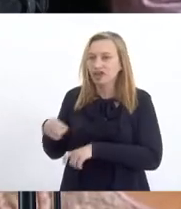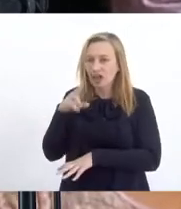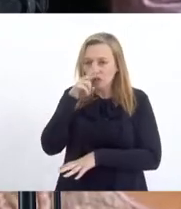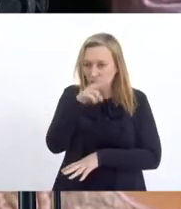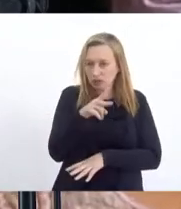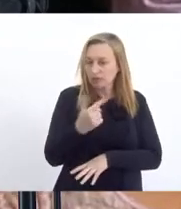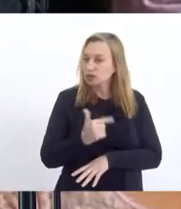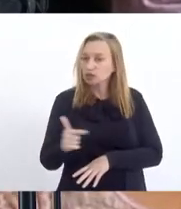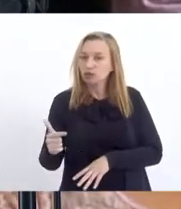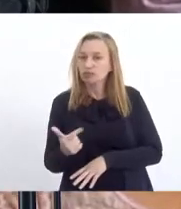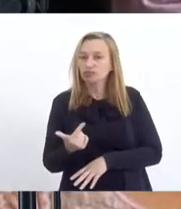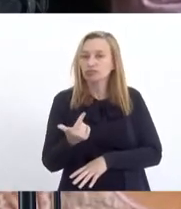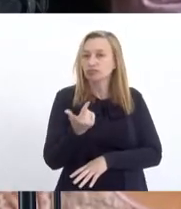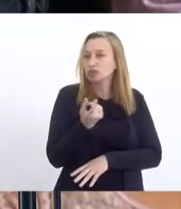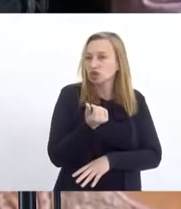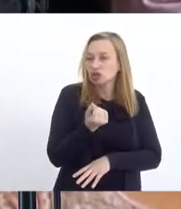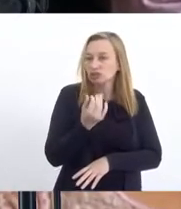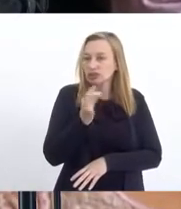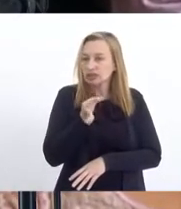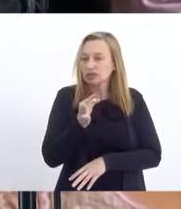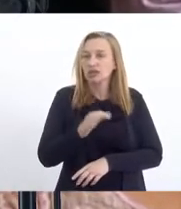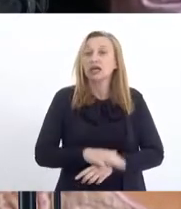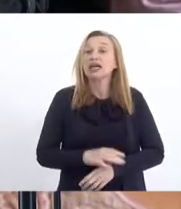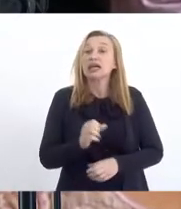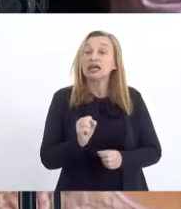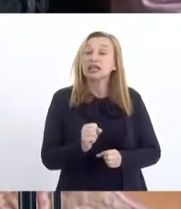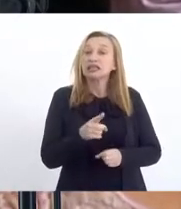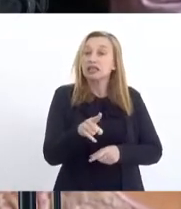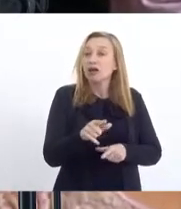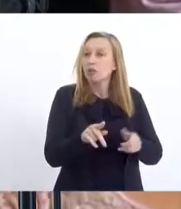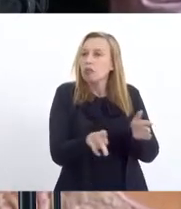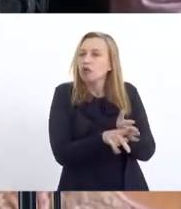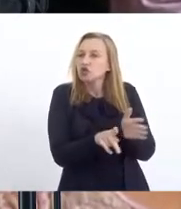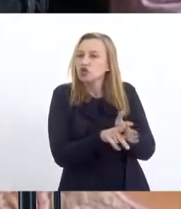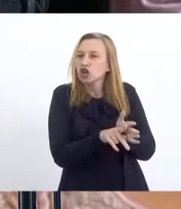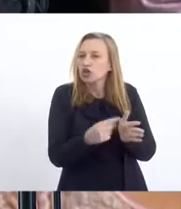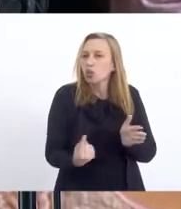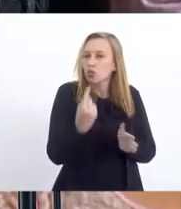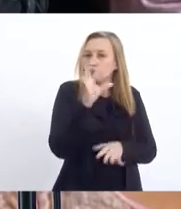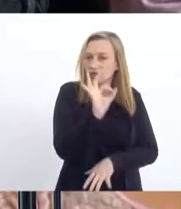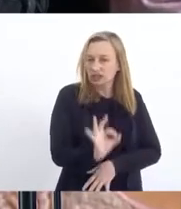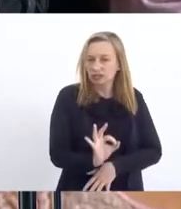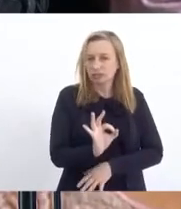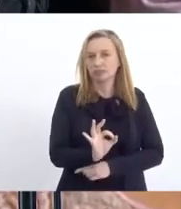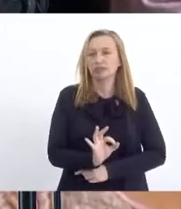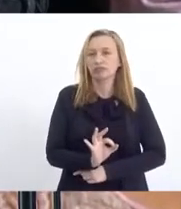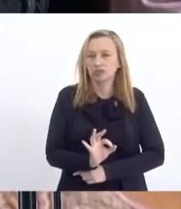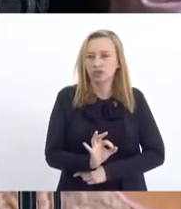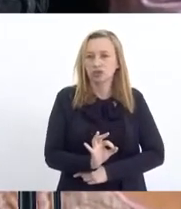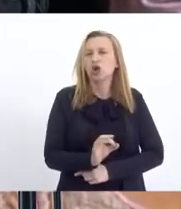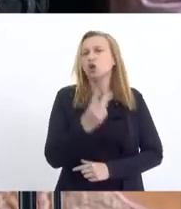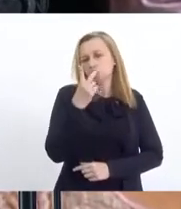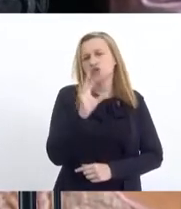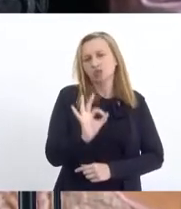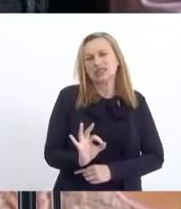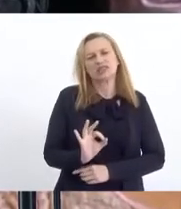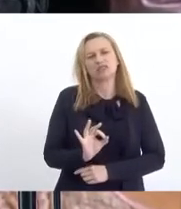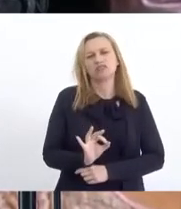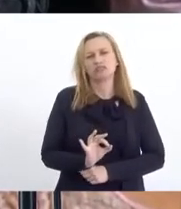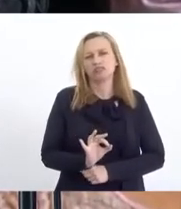específica. Esse projeto abre linha de crédito de 1%, no máximo